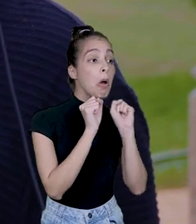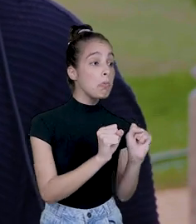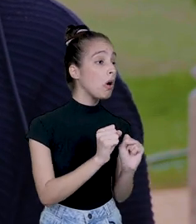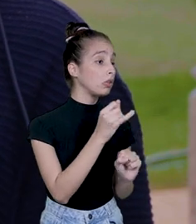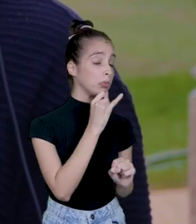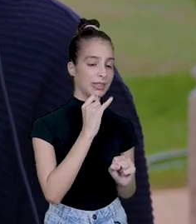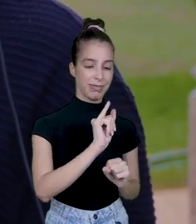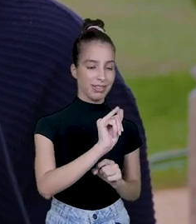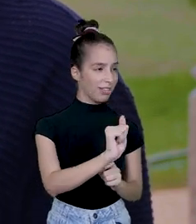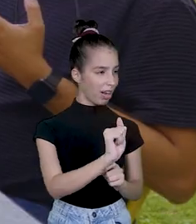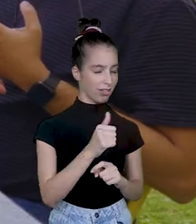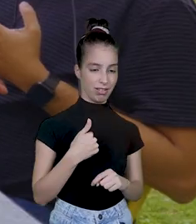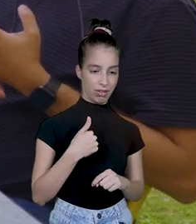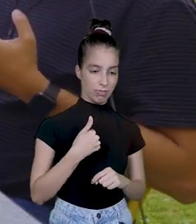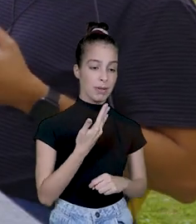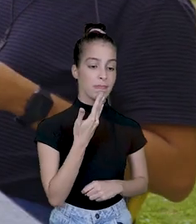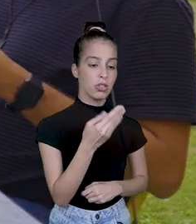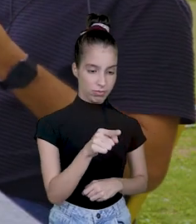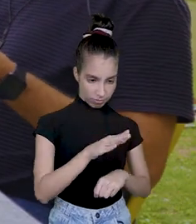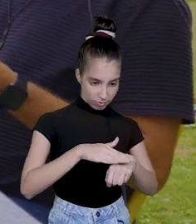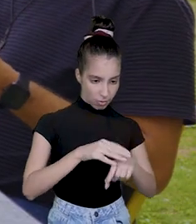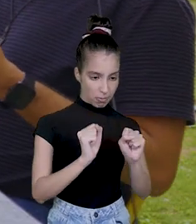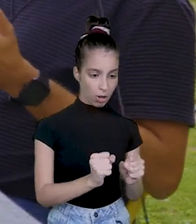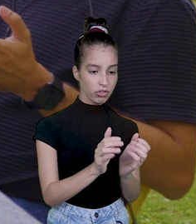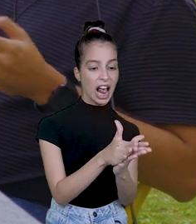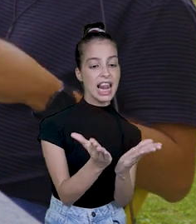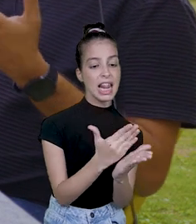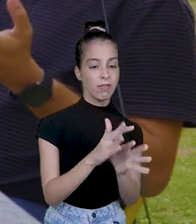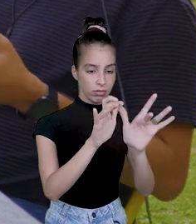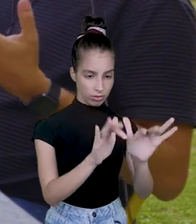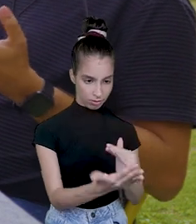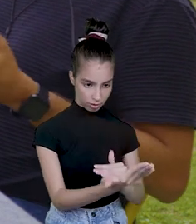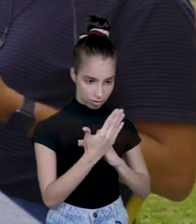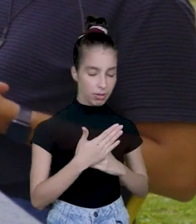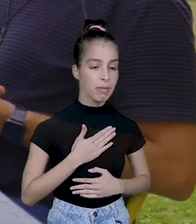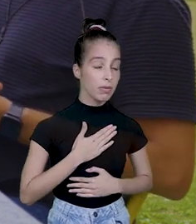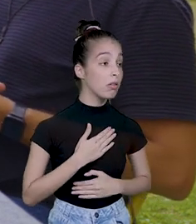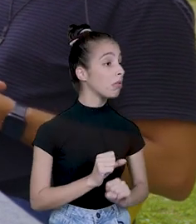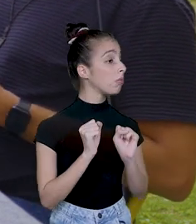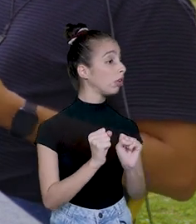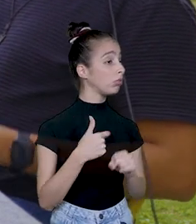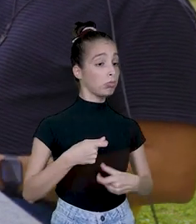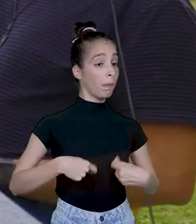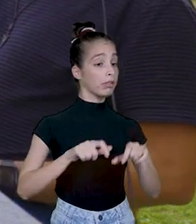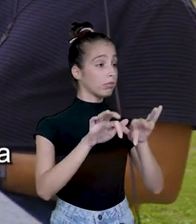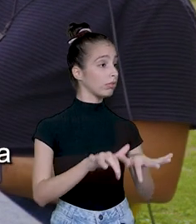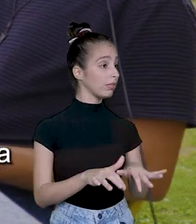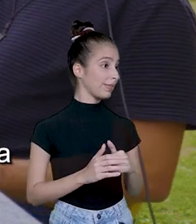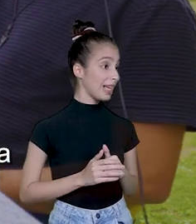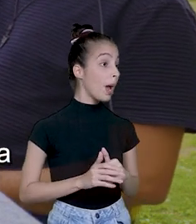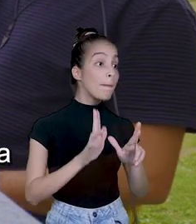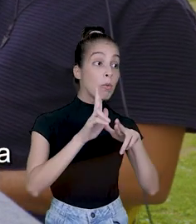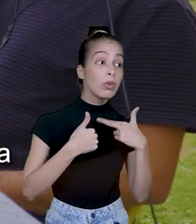você a gente tá falando de artistas que brigam com essas empresas de Inteligência Artificial porque